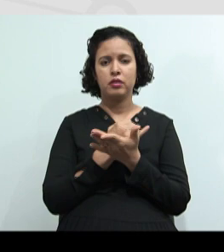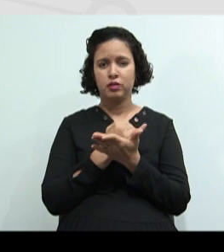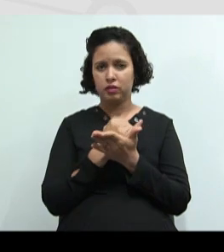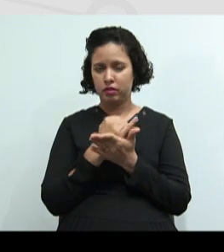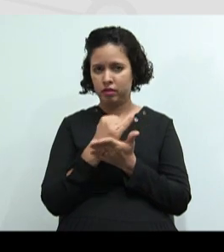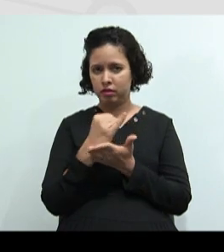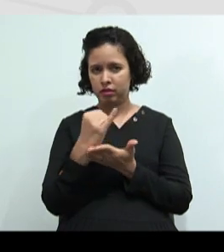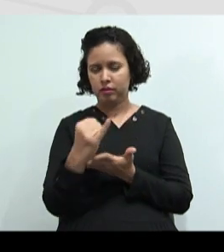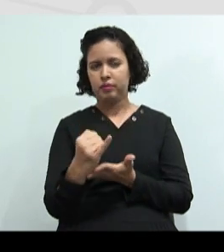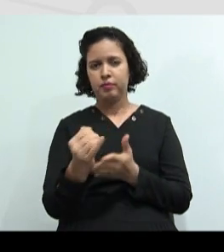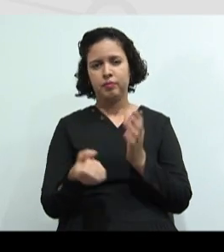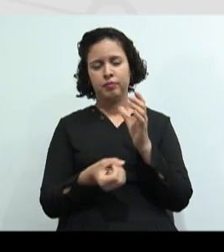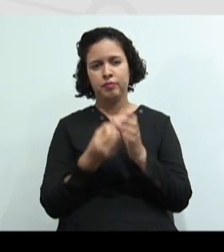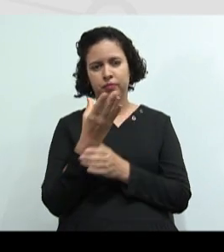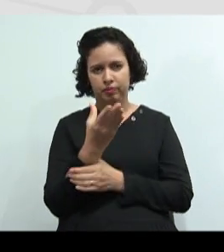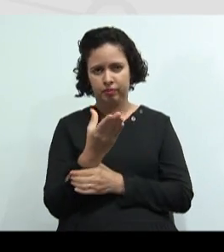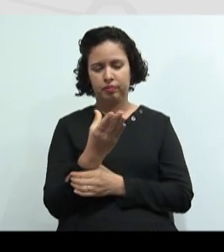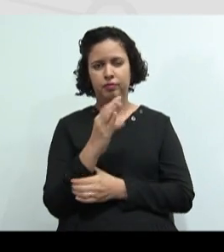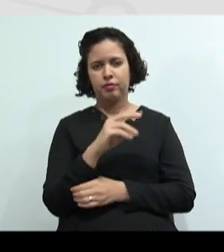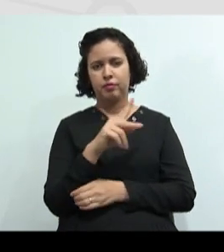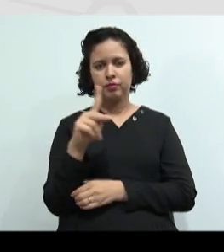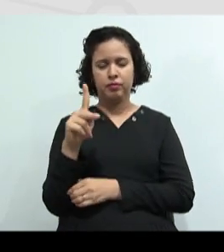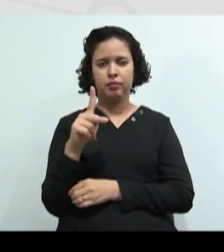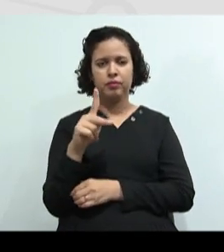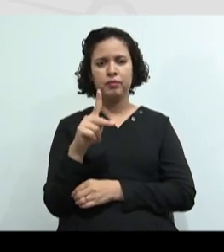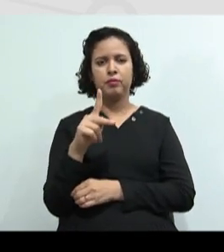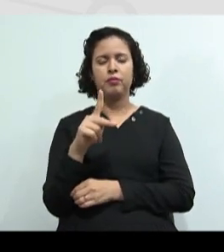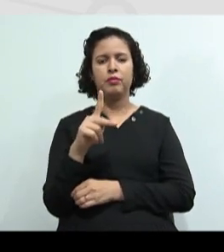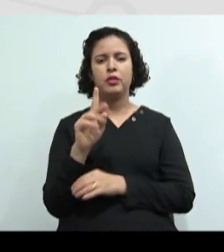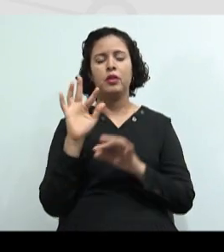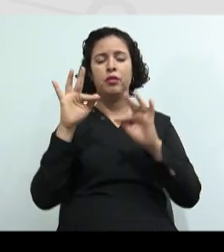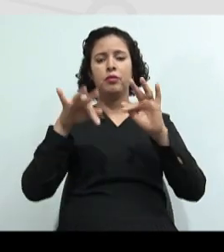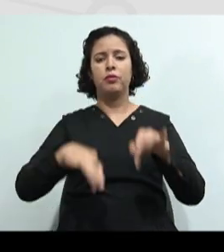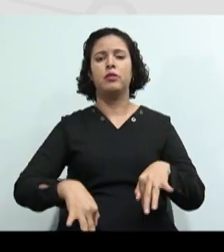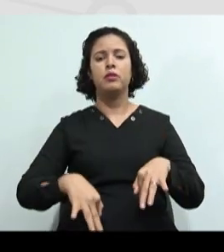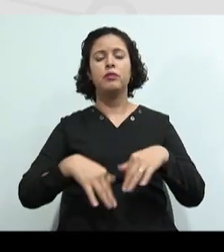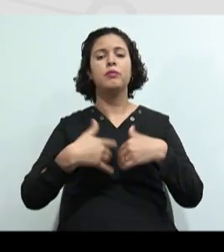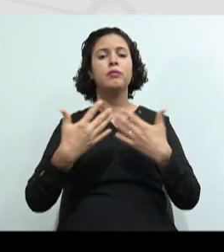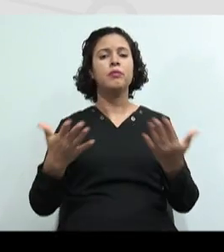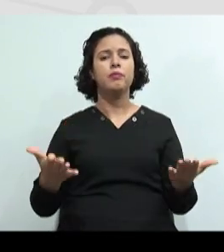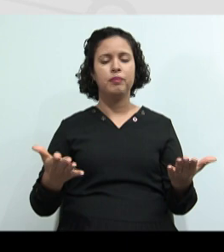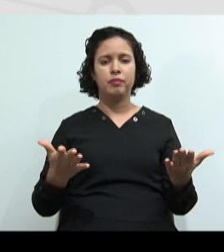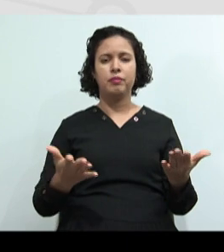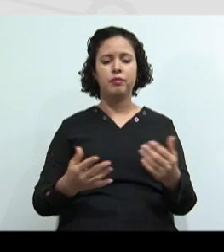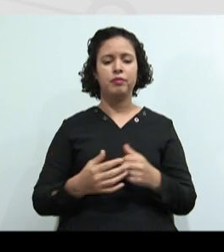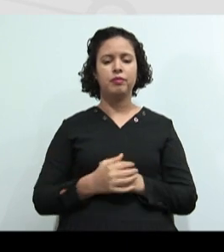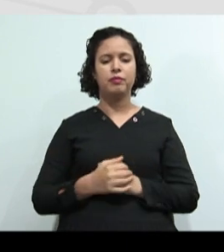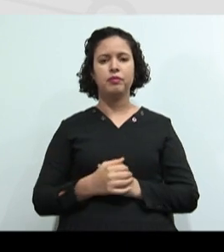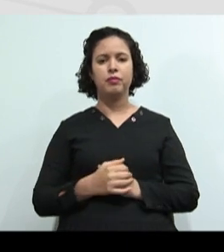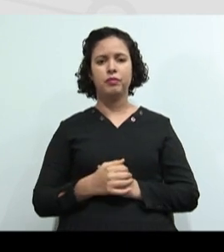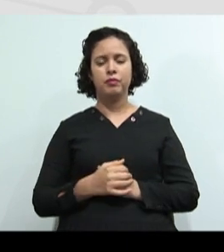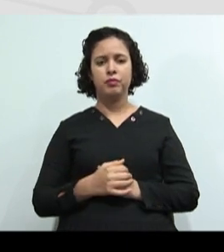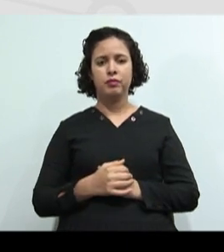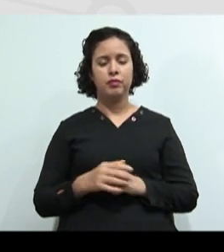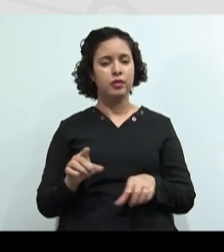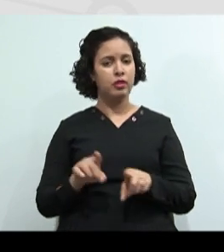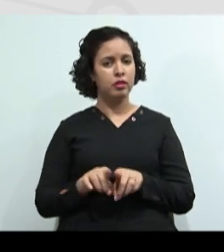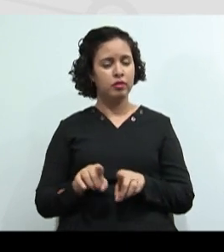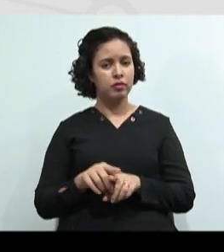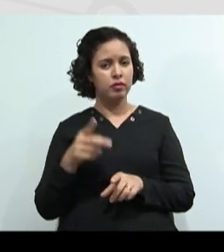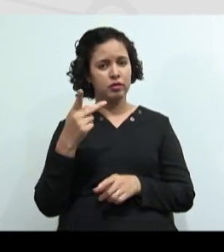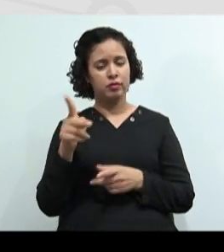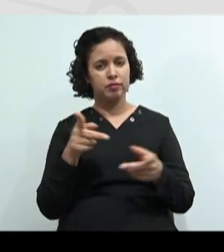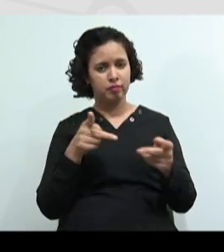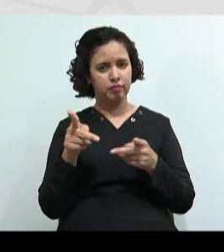vamos criar aqui a cooperativa? Quando vamos começar e qual é a data final para concluir aí essa cooperativa? Isso serve para o seu projeto